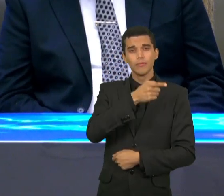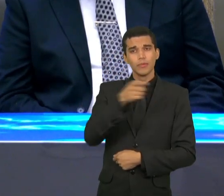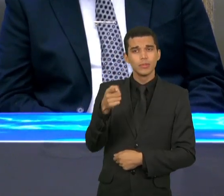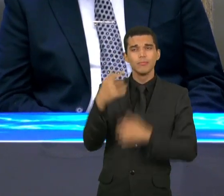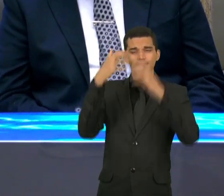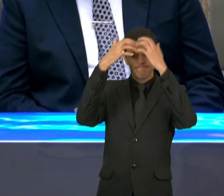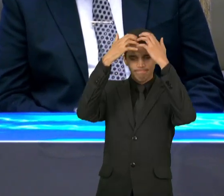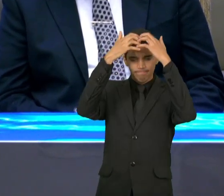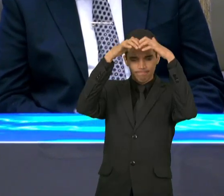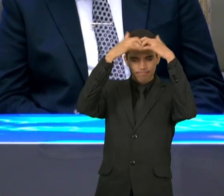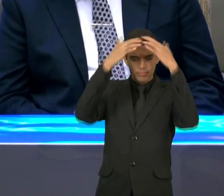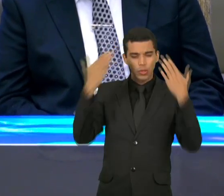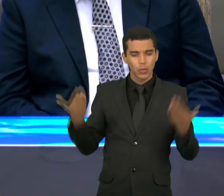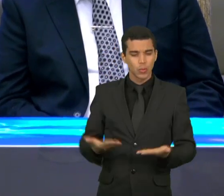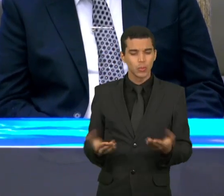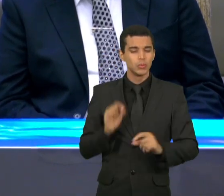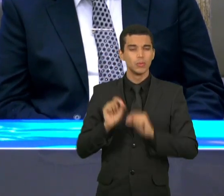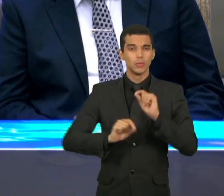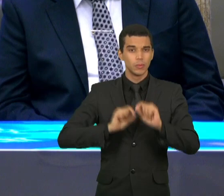refletir hoje aqui?